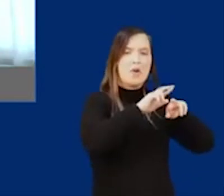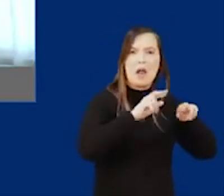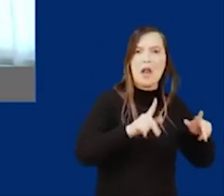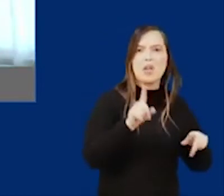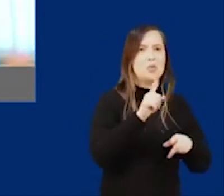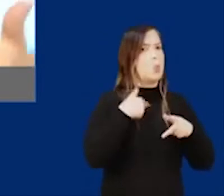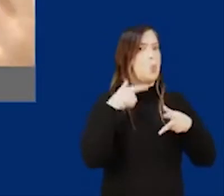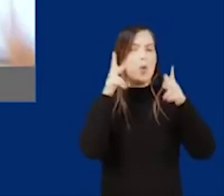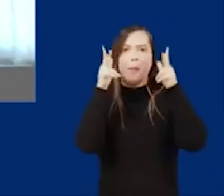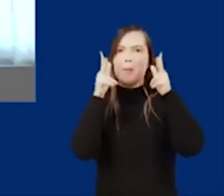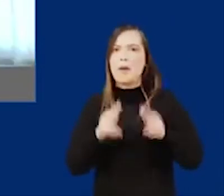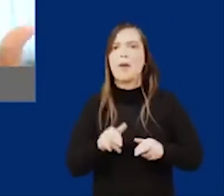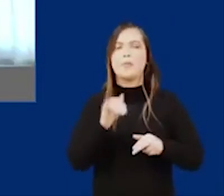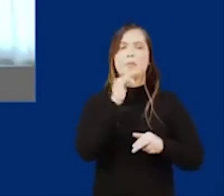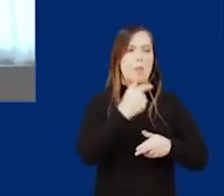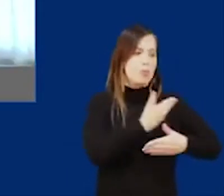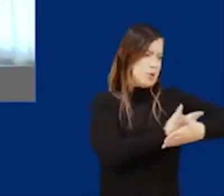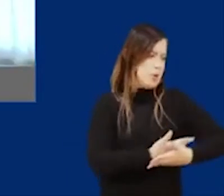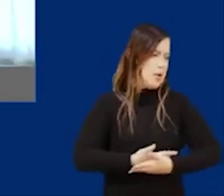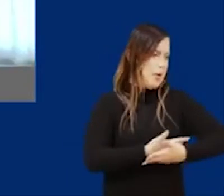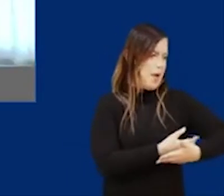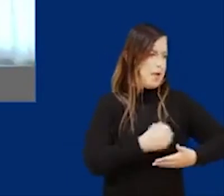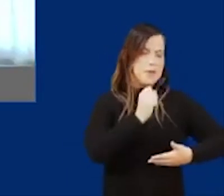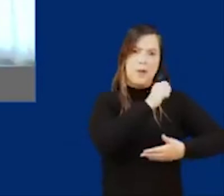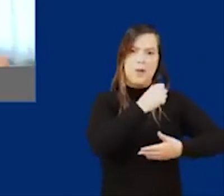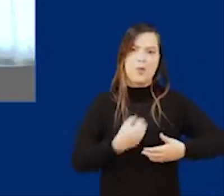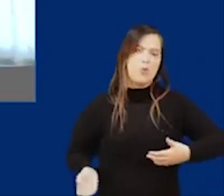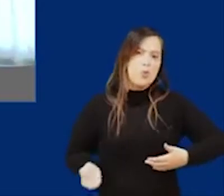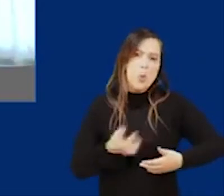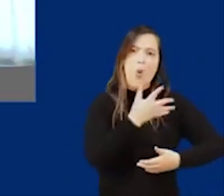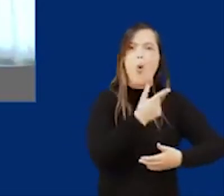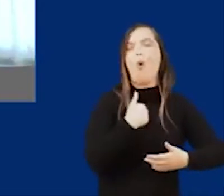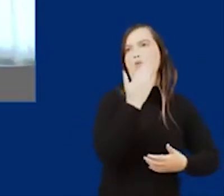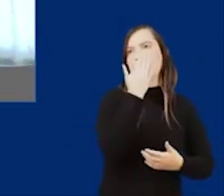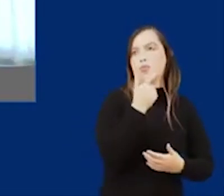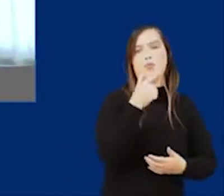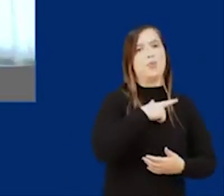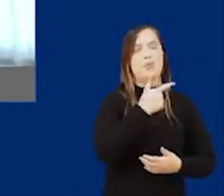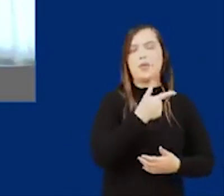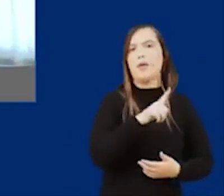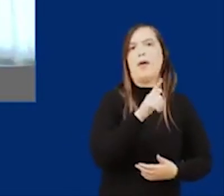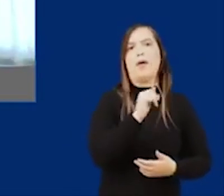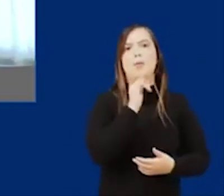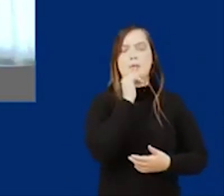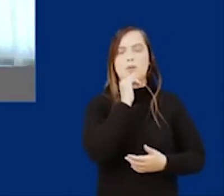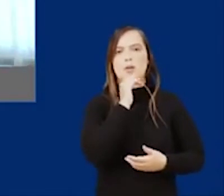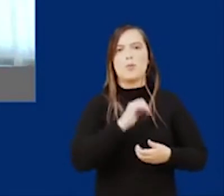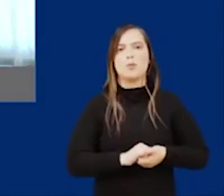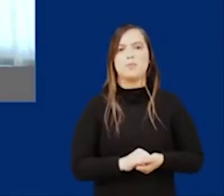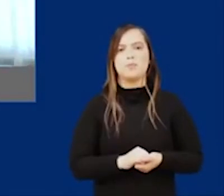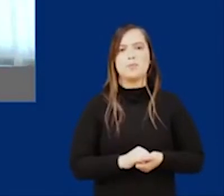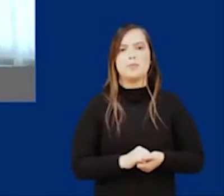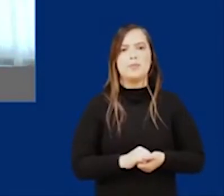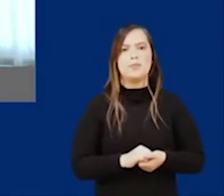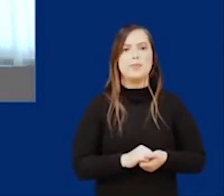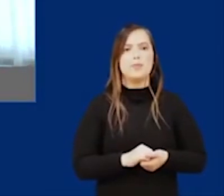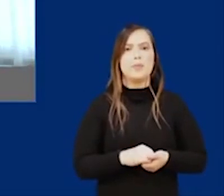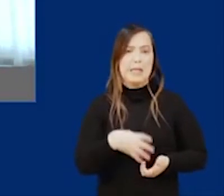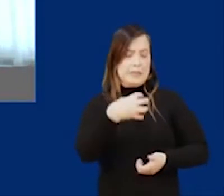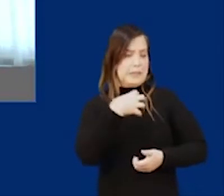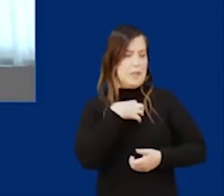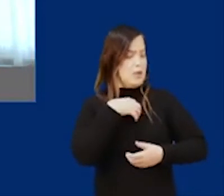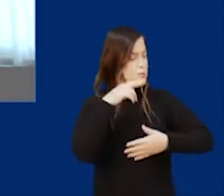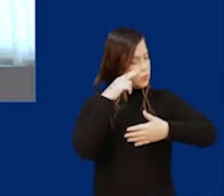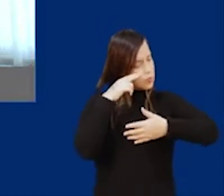criança receber novos alimentos e se acostumar com eles, né? Nem ela tem o quentinho da mãe ali, né? Aquele olho no